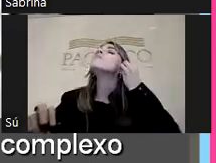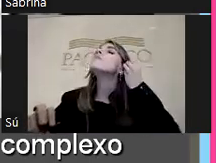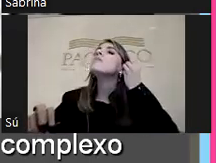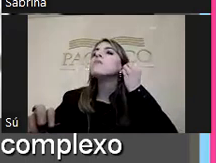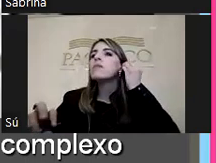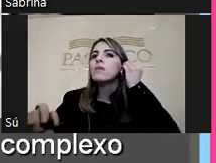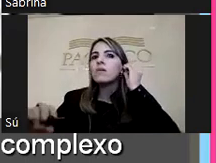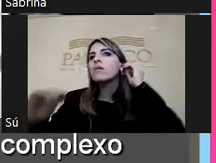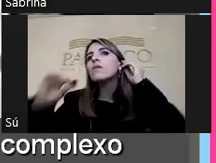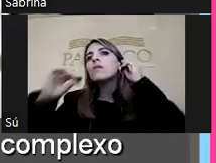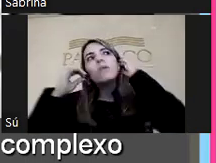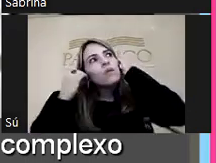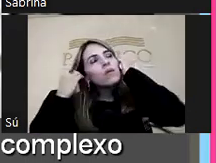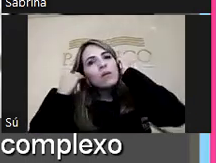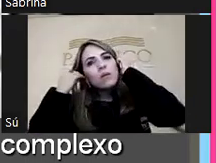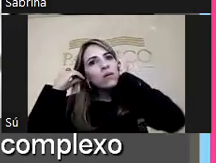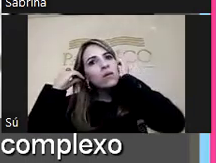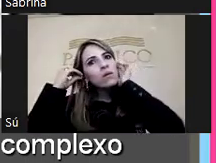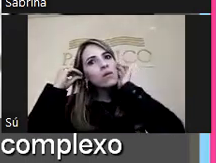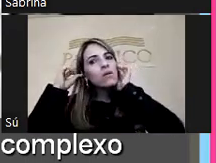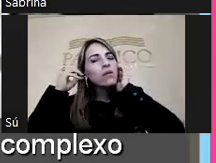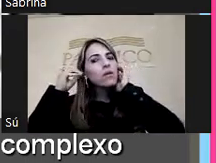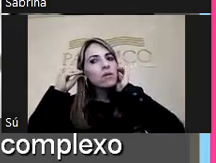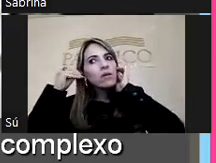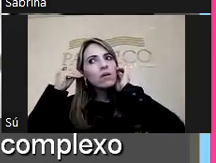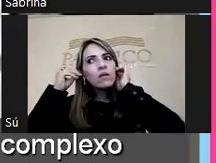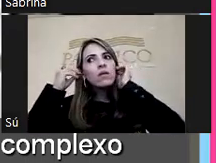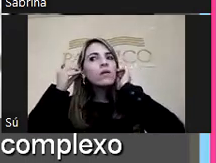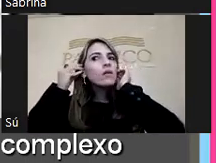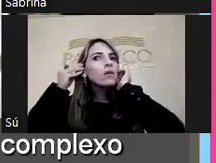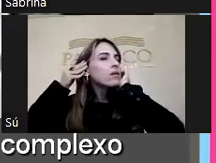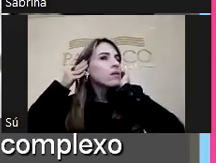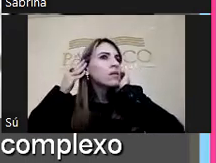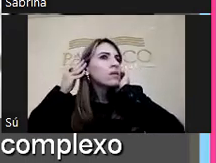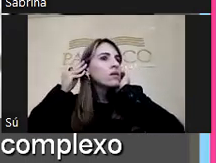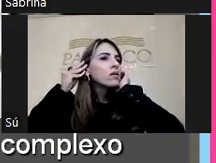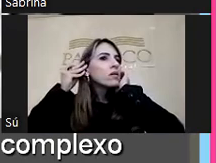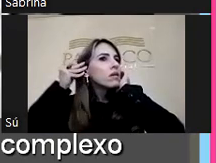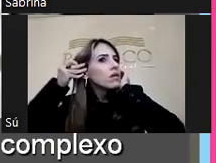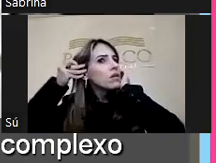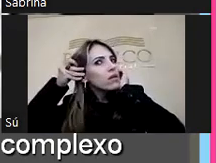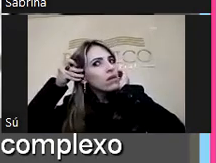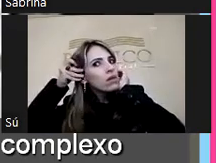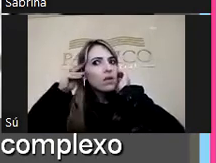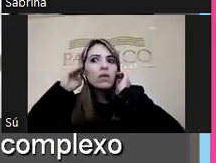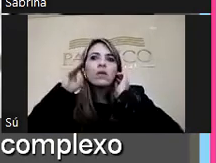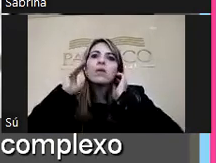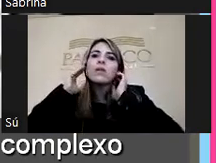seguinte maneira: transar com quem já morreu não me traz o risco de ser castrado.